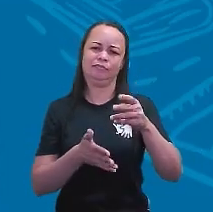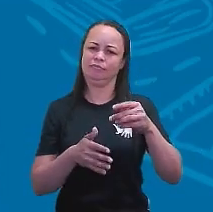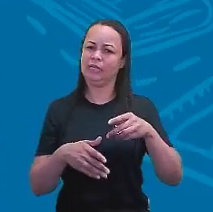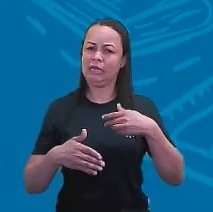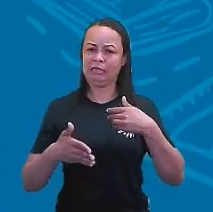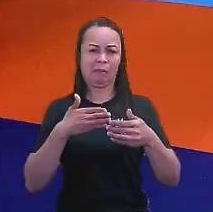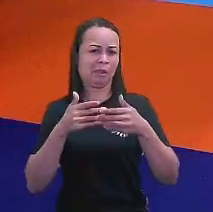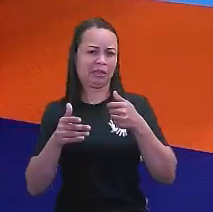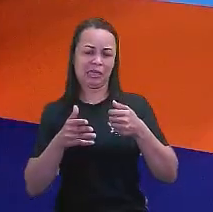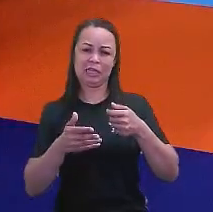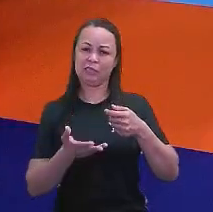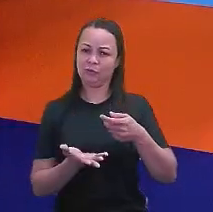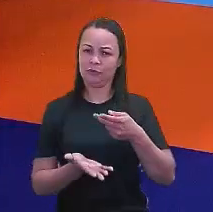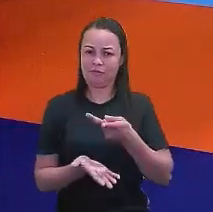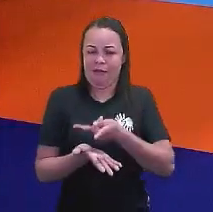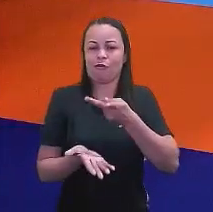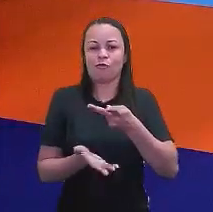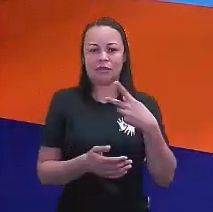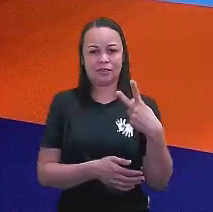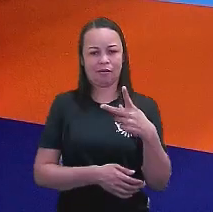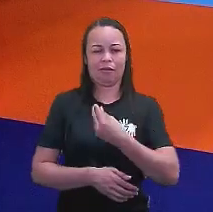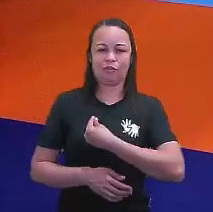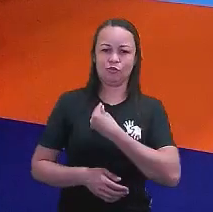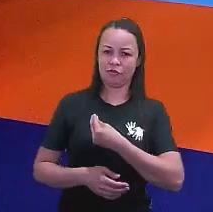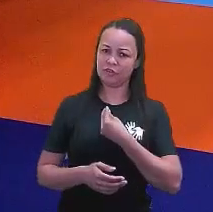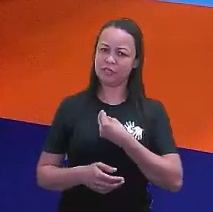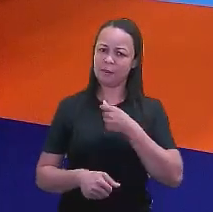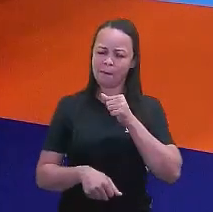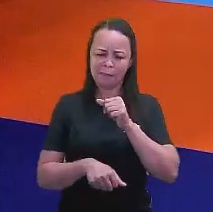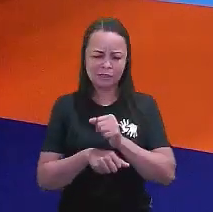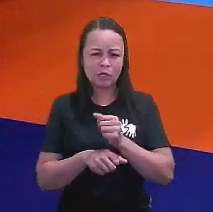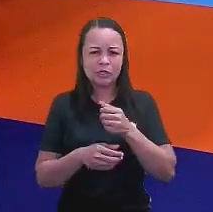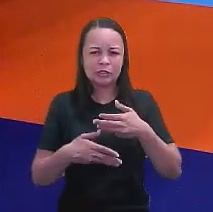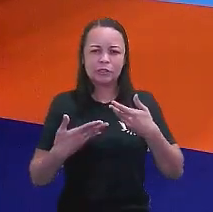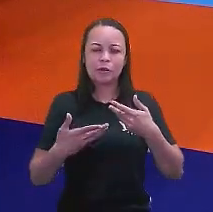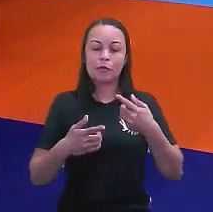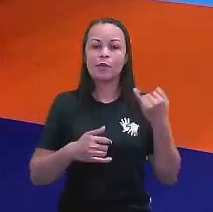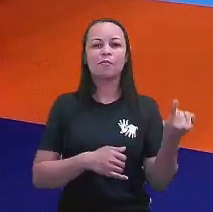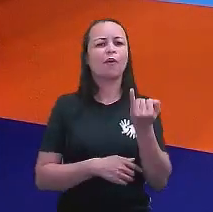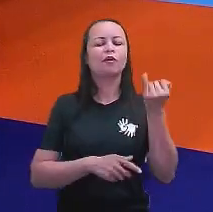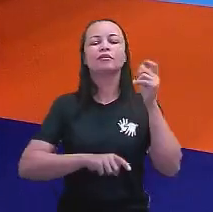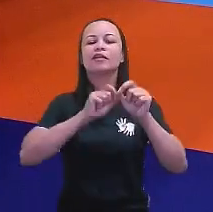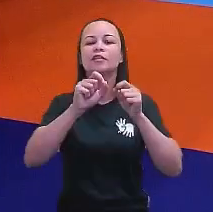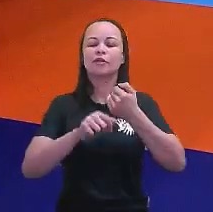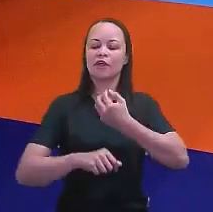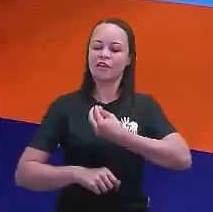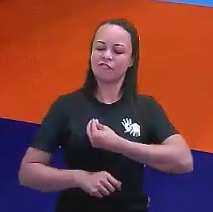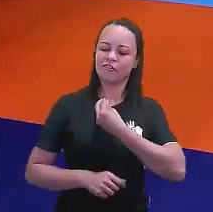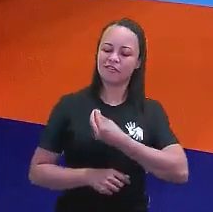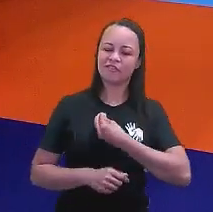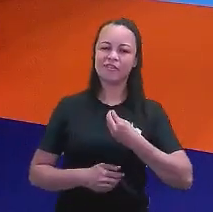acontecendo, supere, porque o importante é viver e aproveitar a